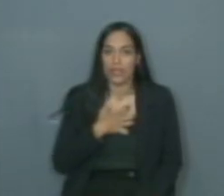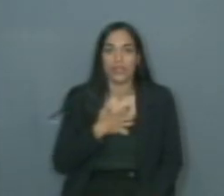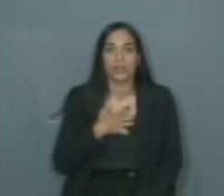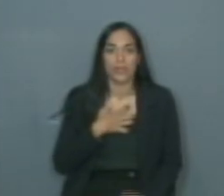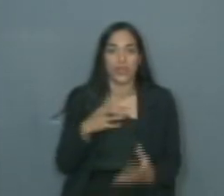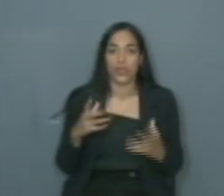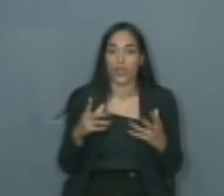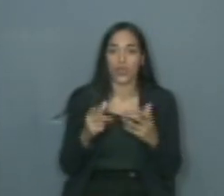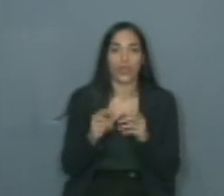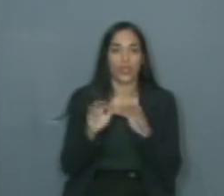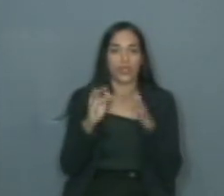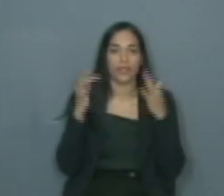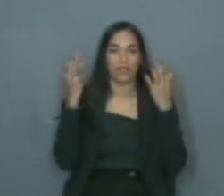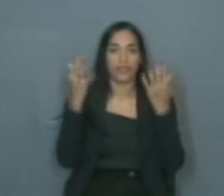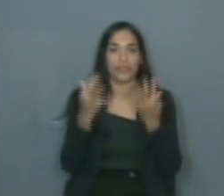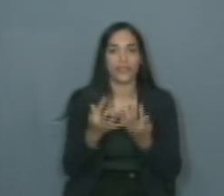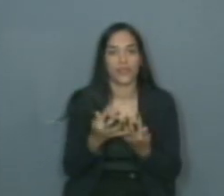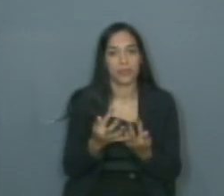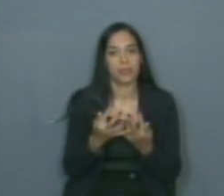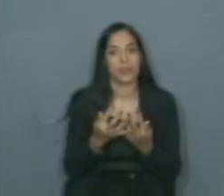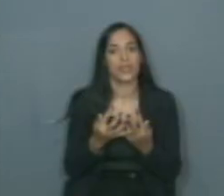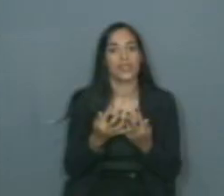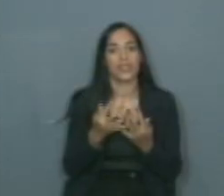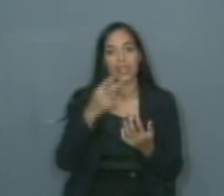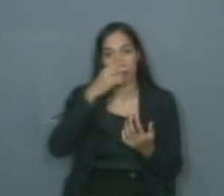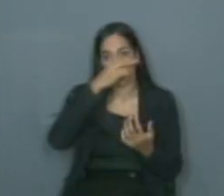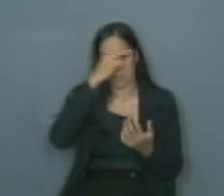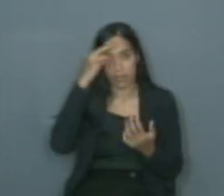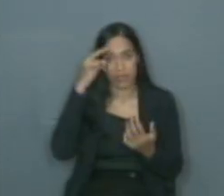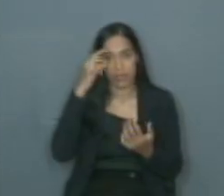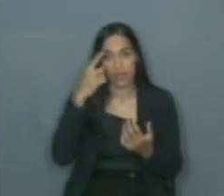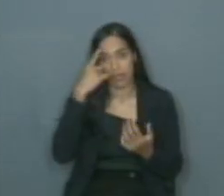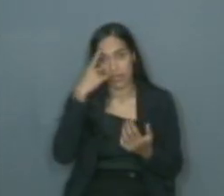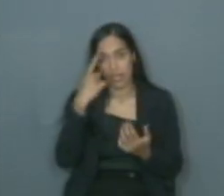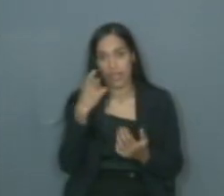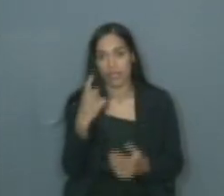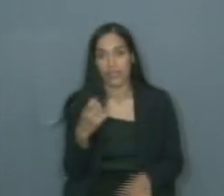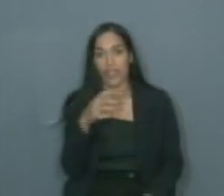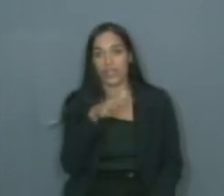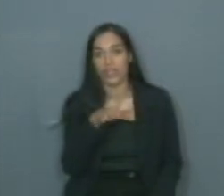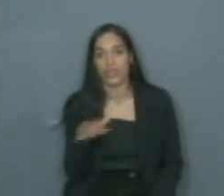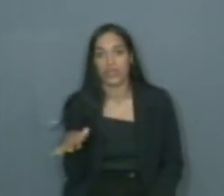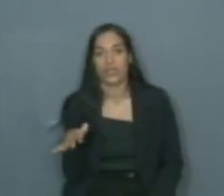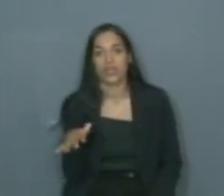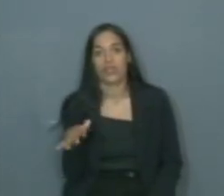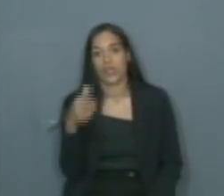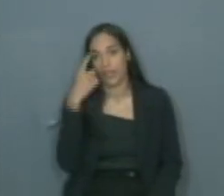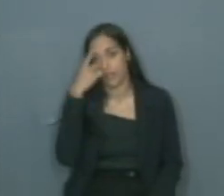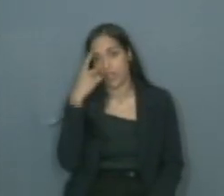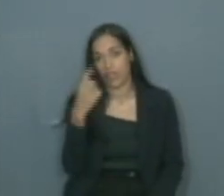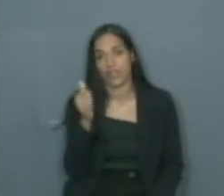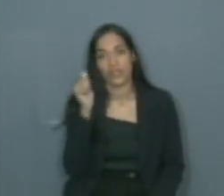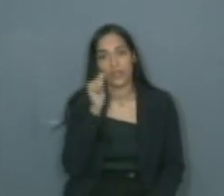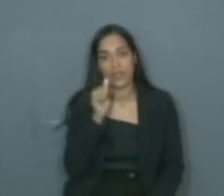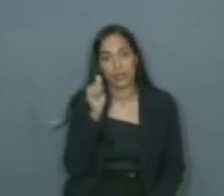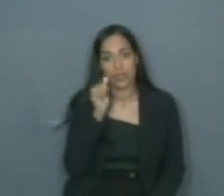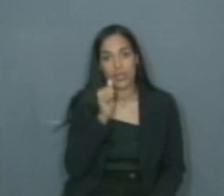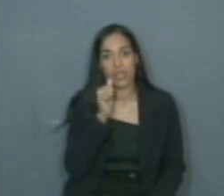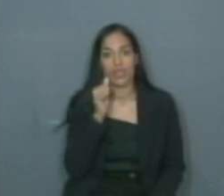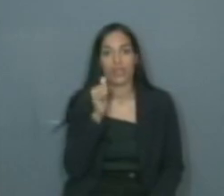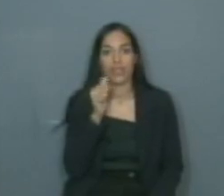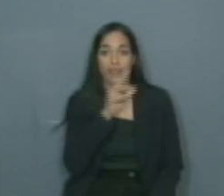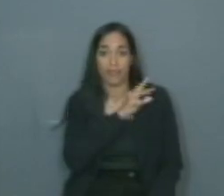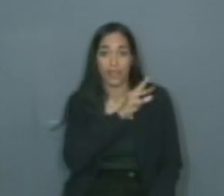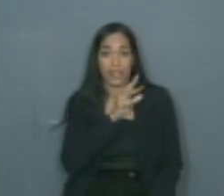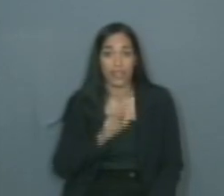a toda a família de mais uma vítima de violência contra a criança, violência contra a mulher, e dizer, vereadora, que